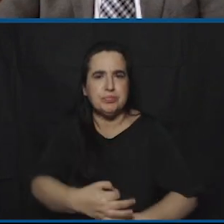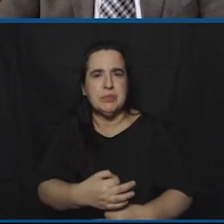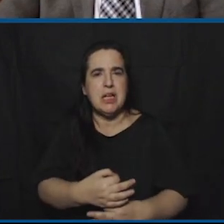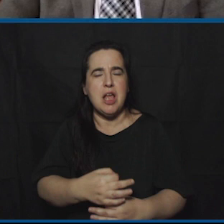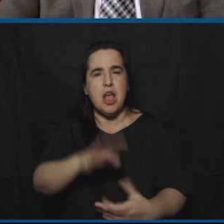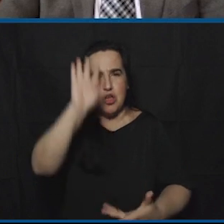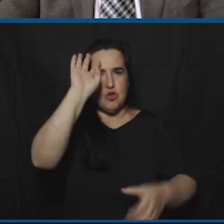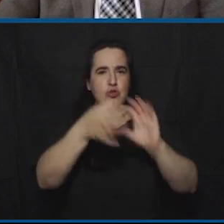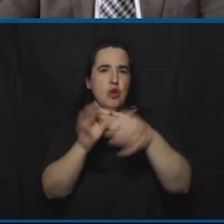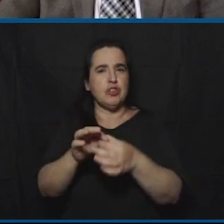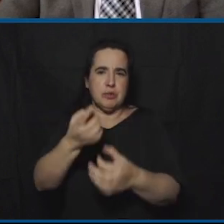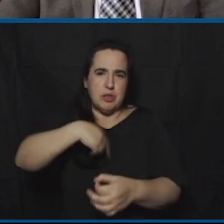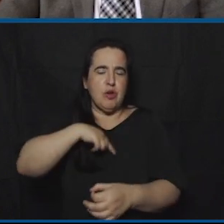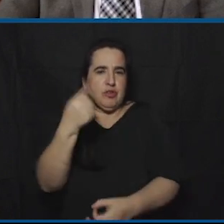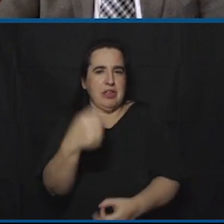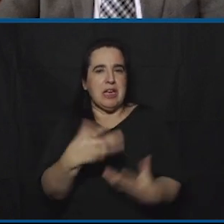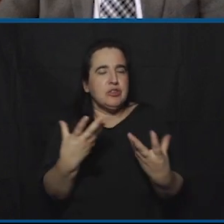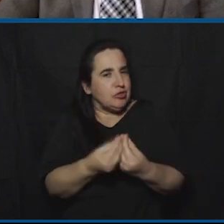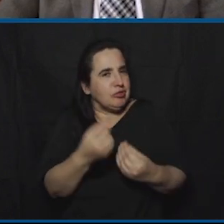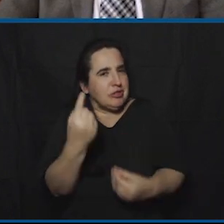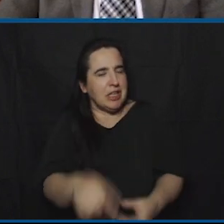vão fazer sentido todas juntas.